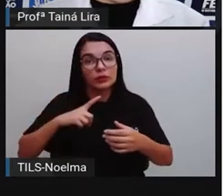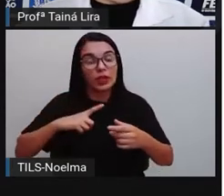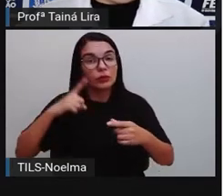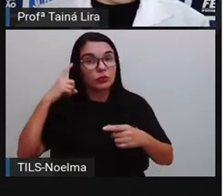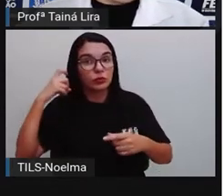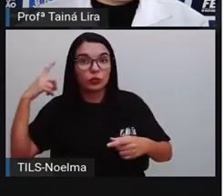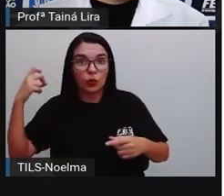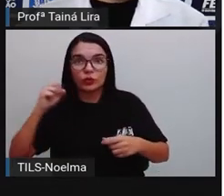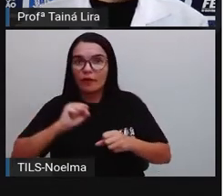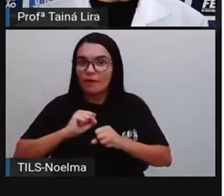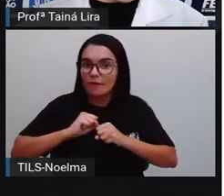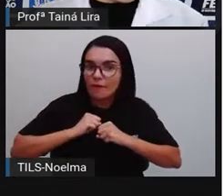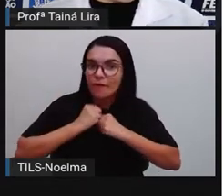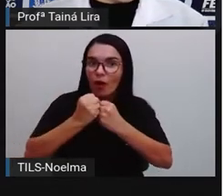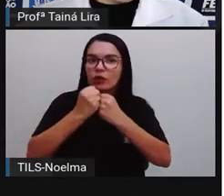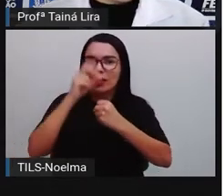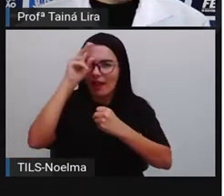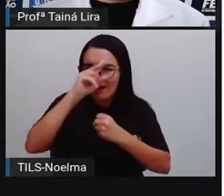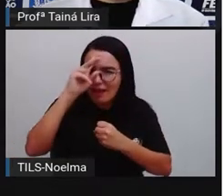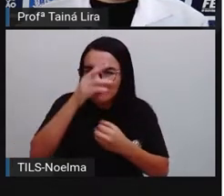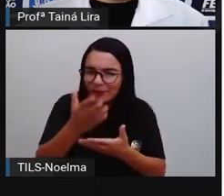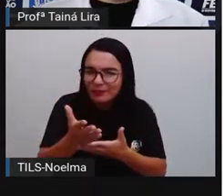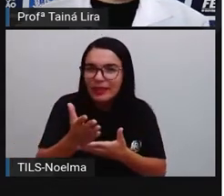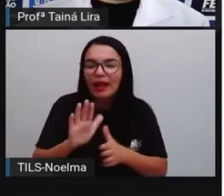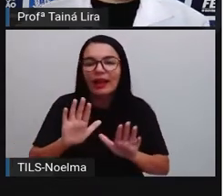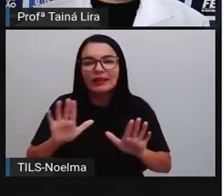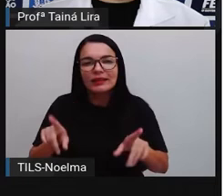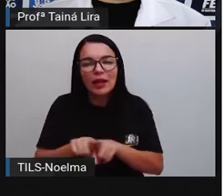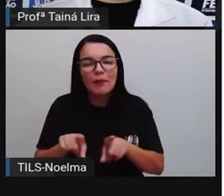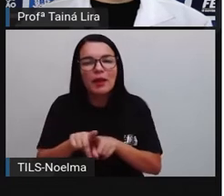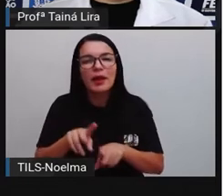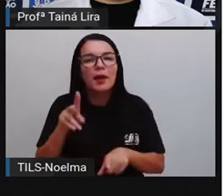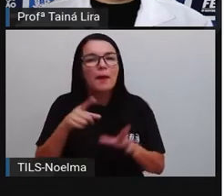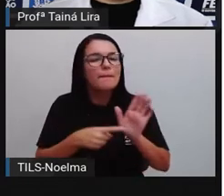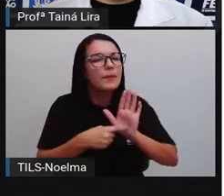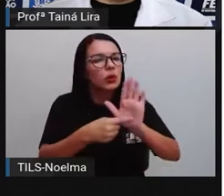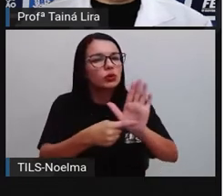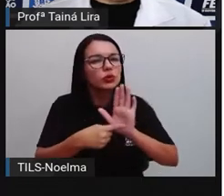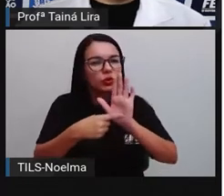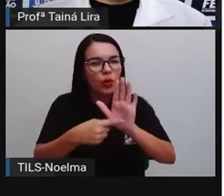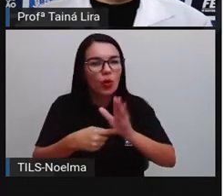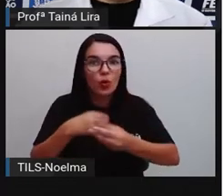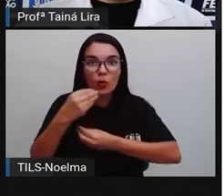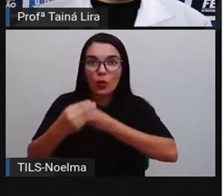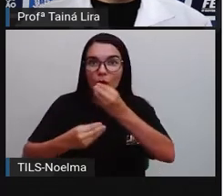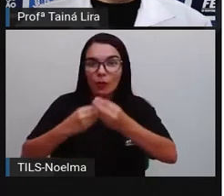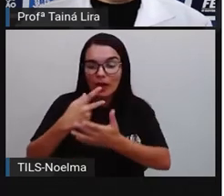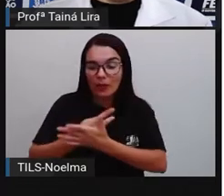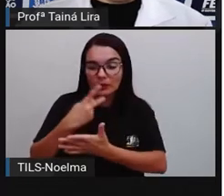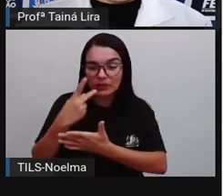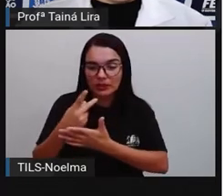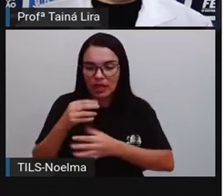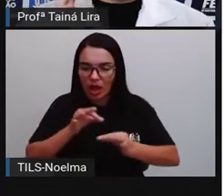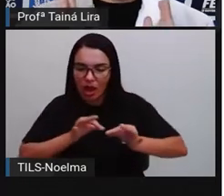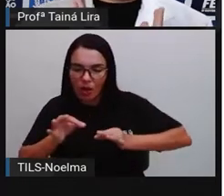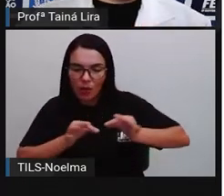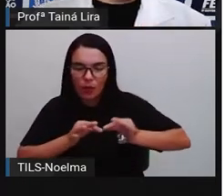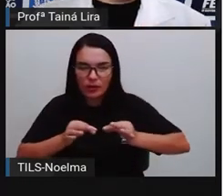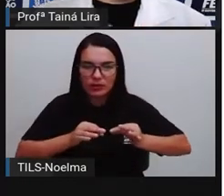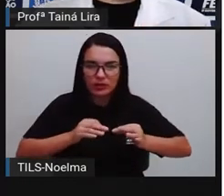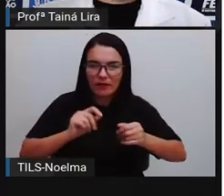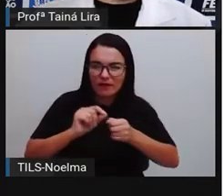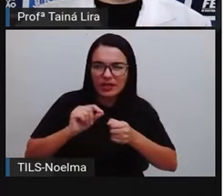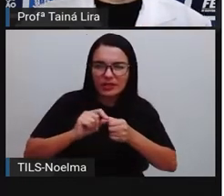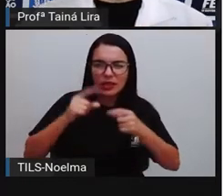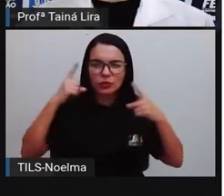sons graves e agudos lembram disso e a pro mostrou para vocês conforme a gente ia manipulando